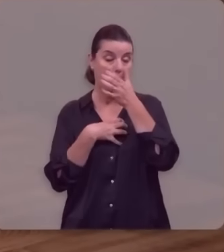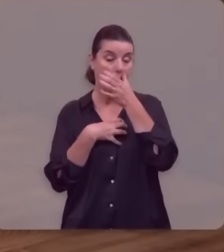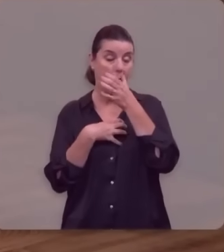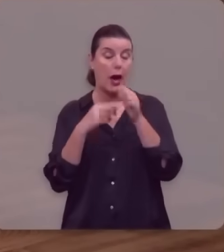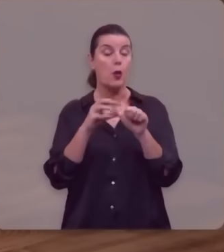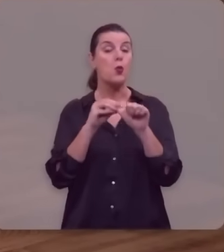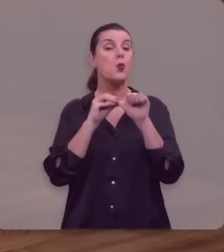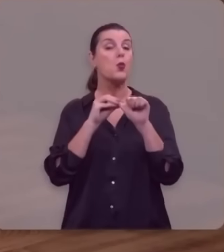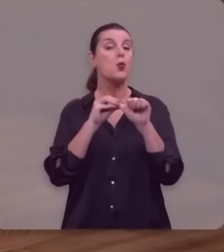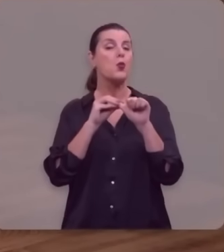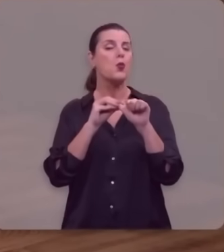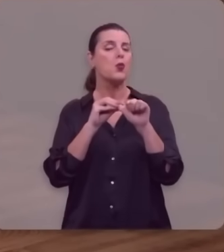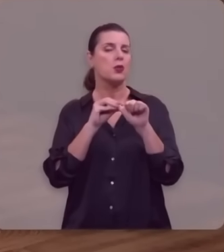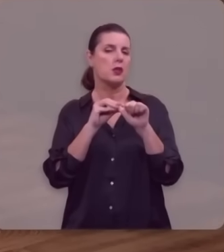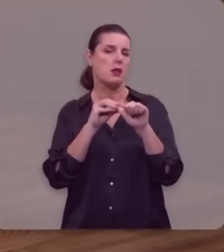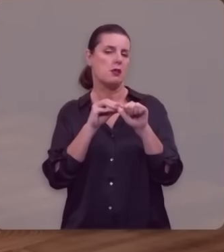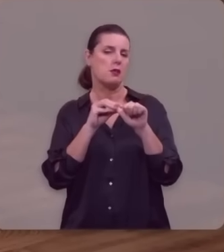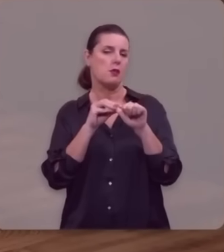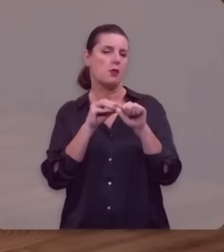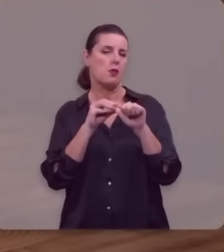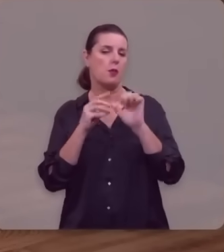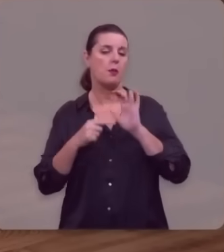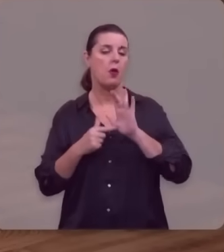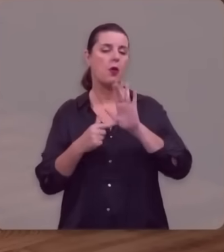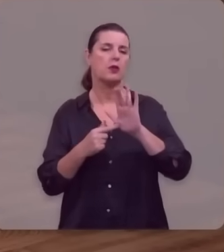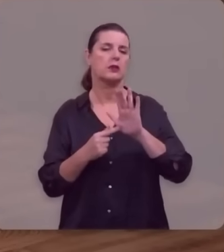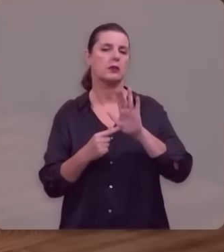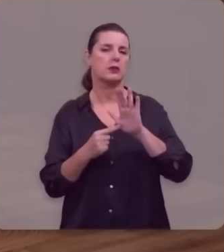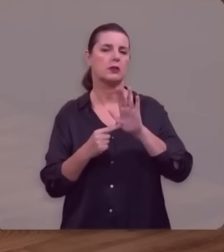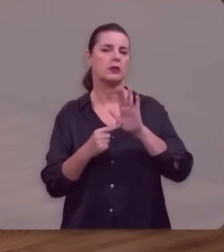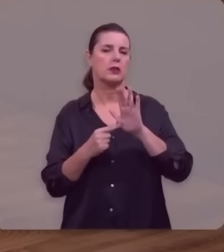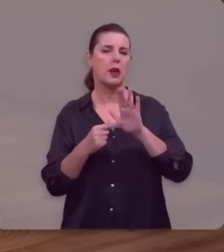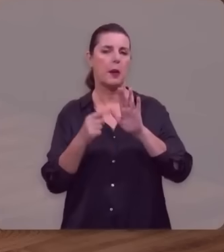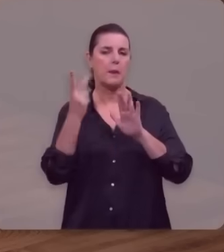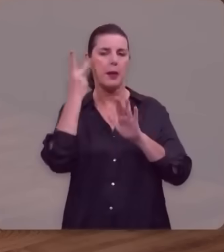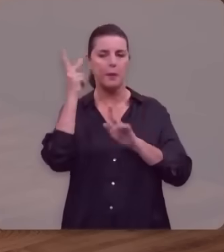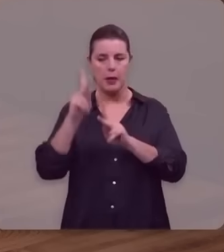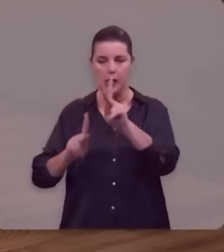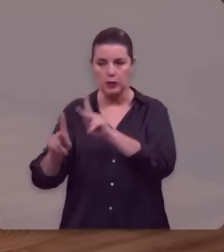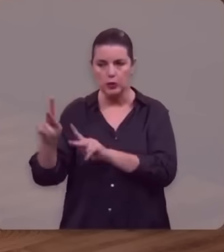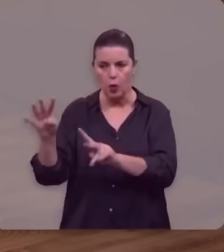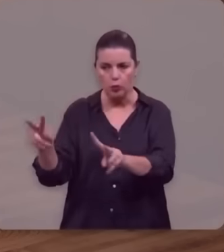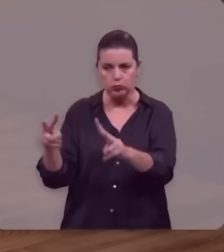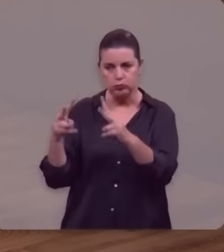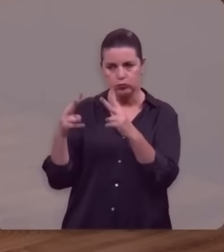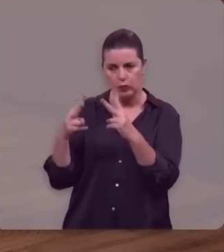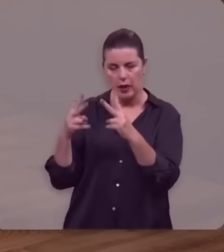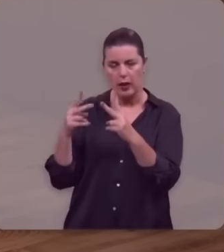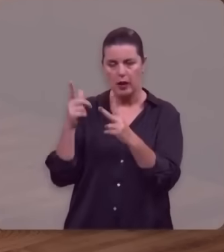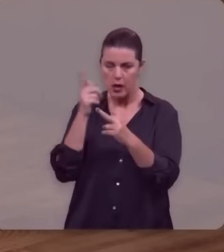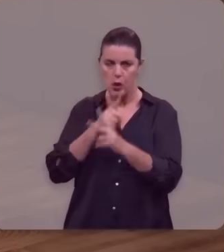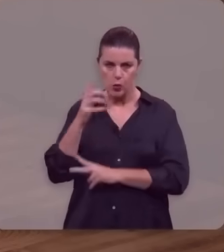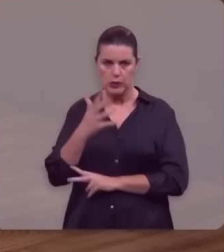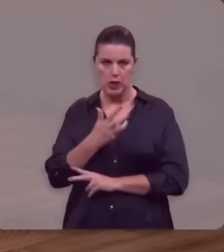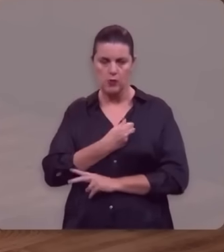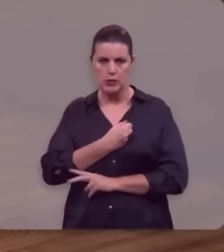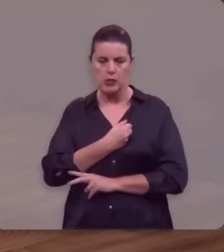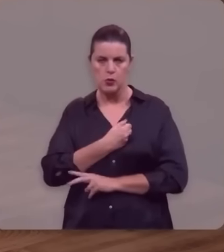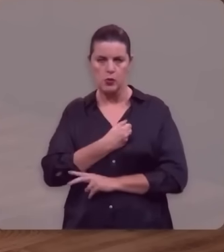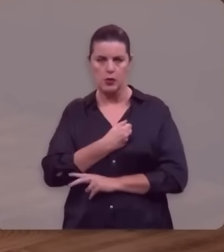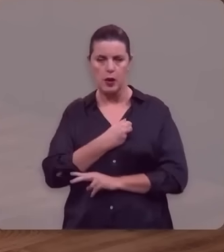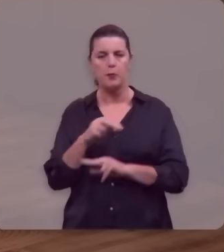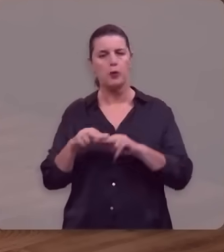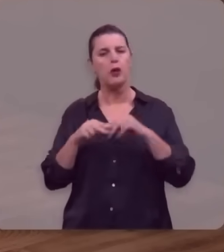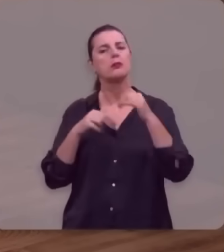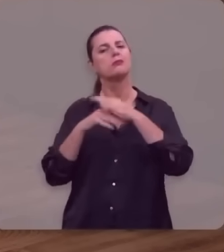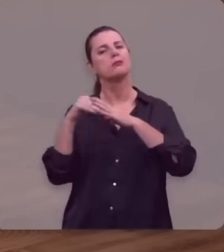única maneira de você demonstrar aos olhos dos homens que você de fato é uma pessoa salva é